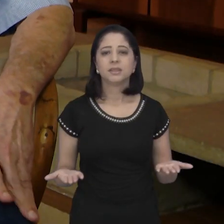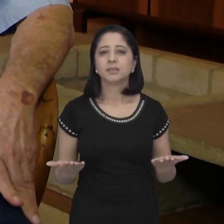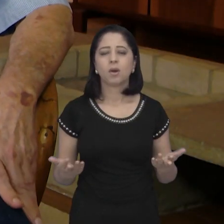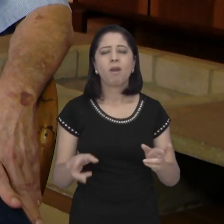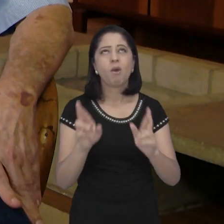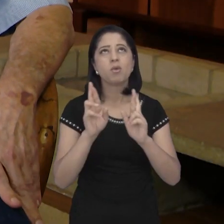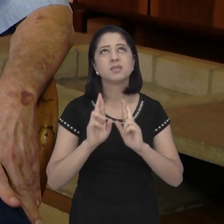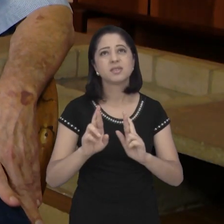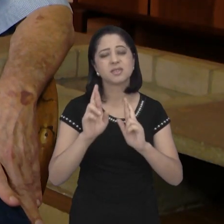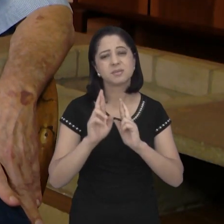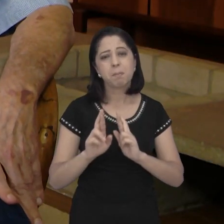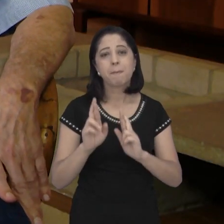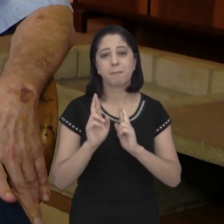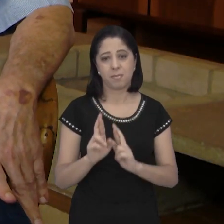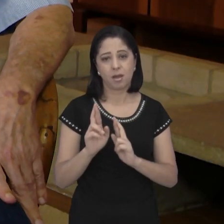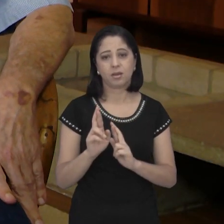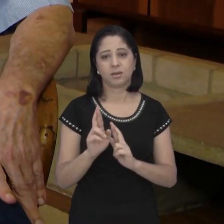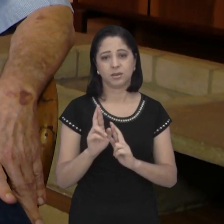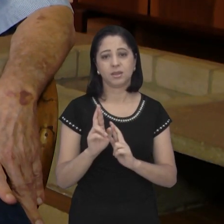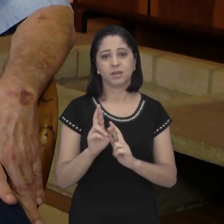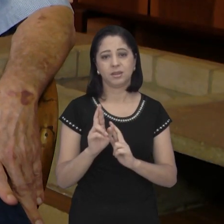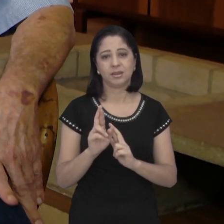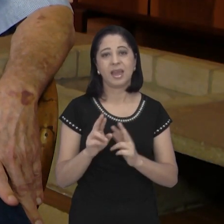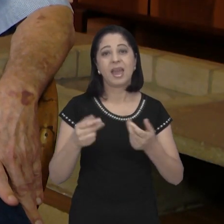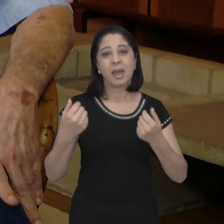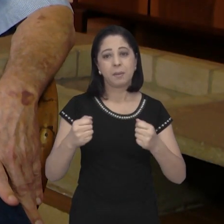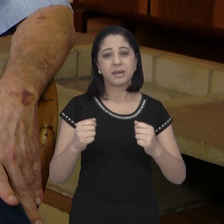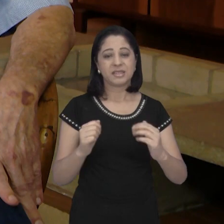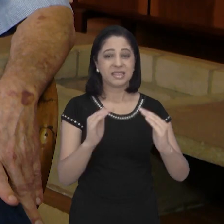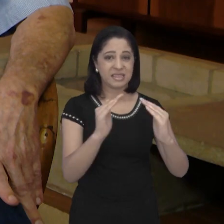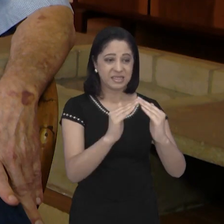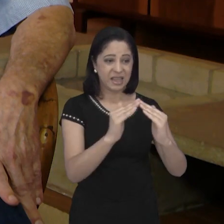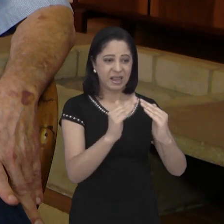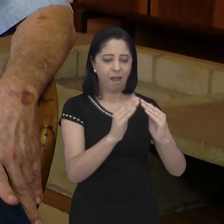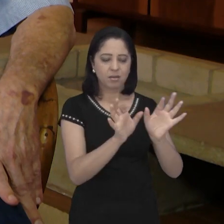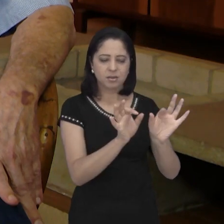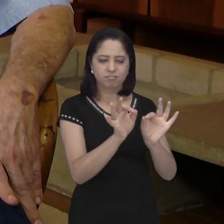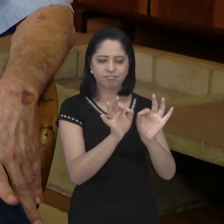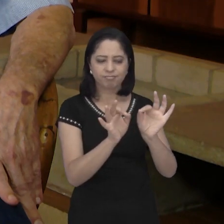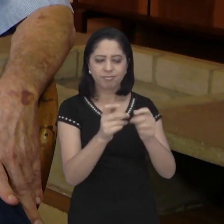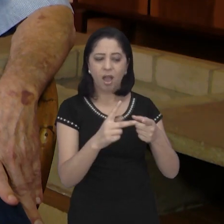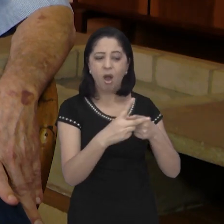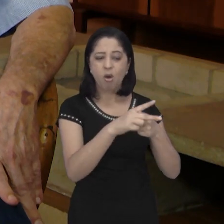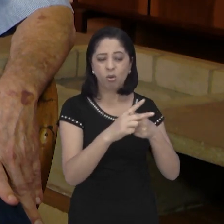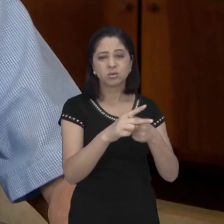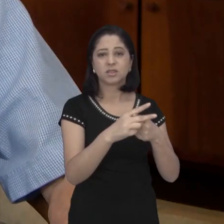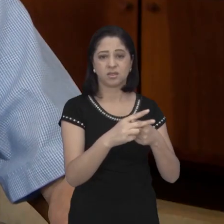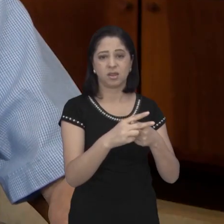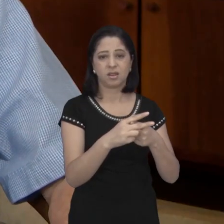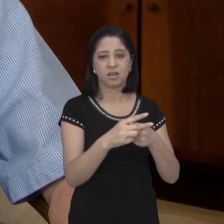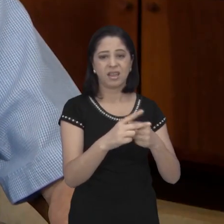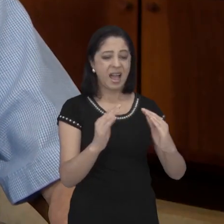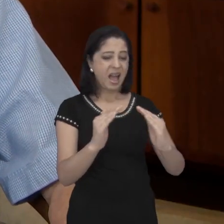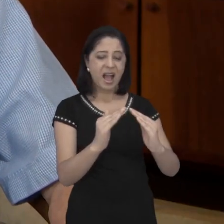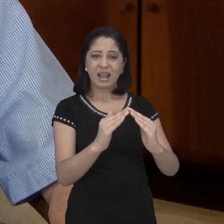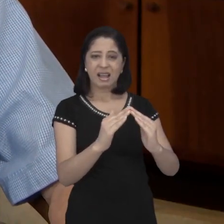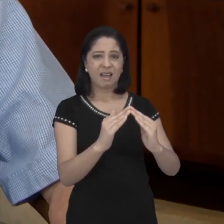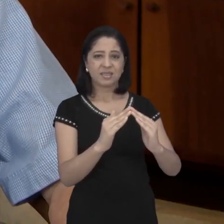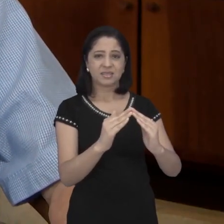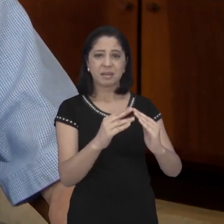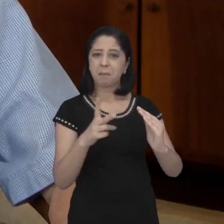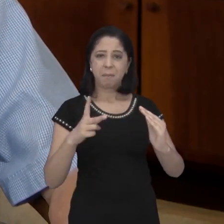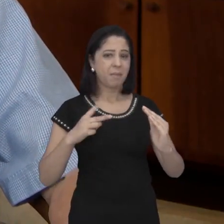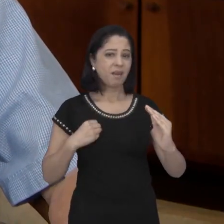Eu conheci essa casa em 1970, quando ela estava sendo construída. O arquiteto